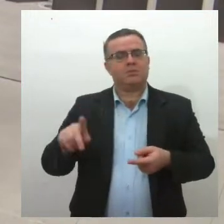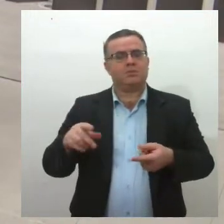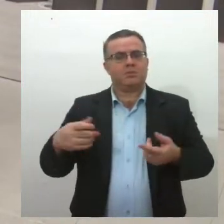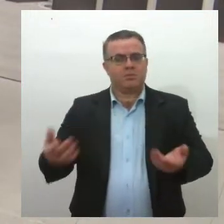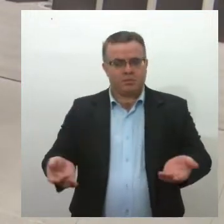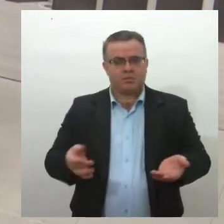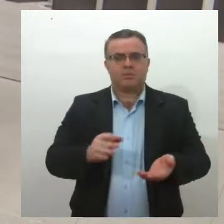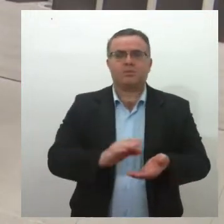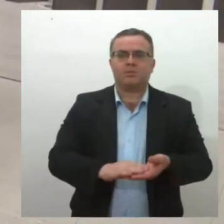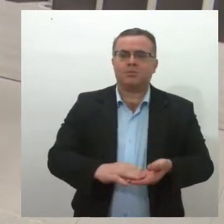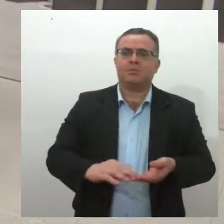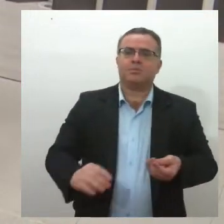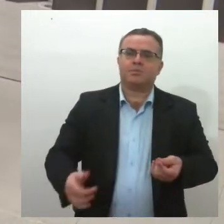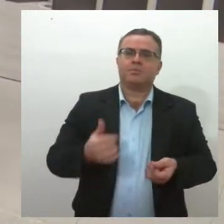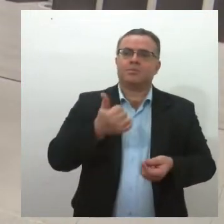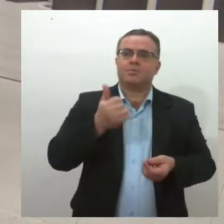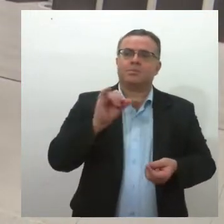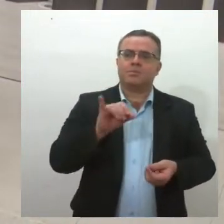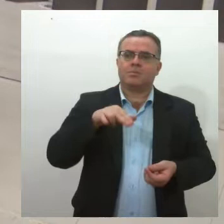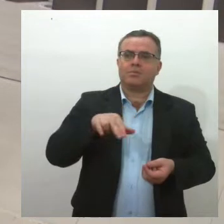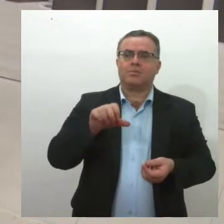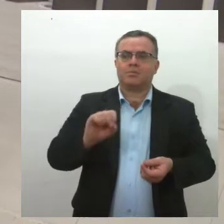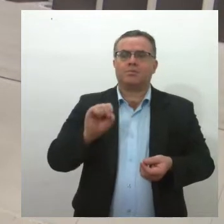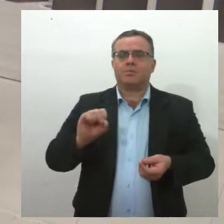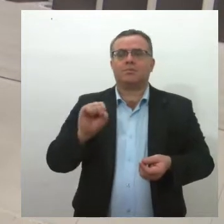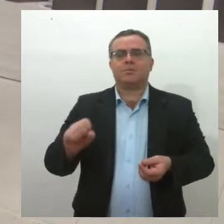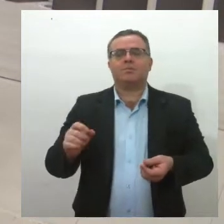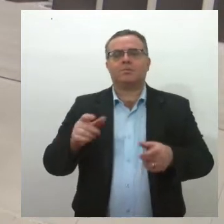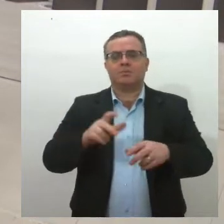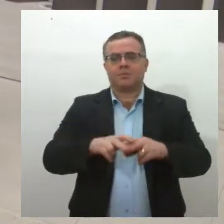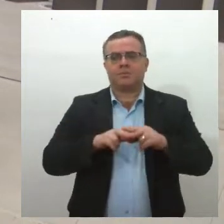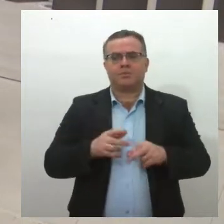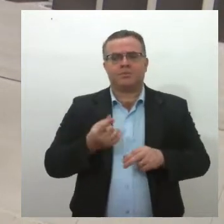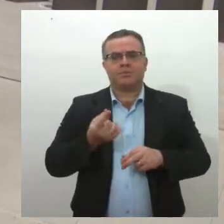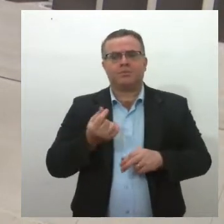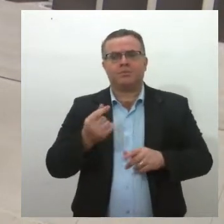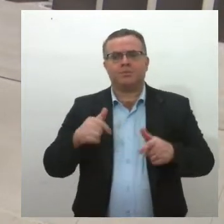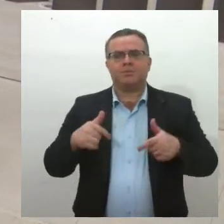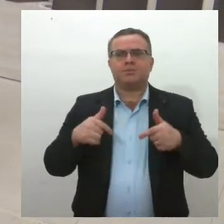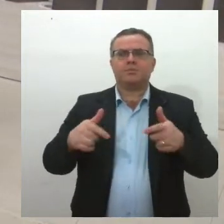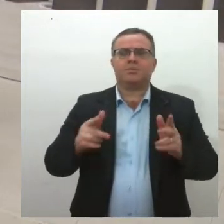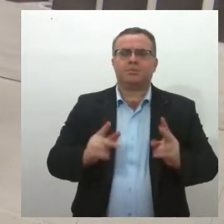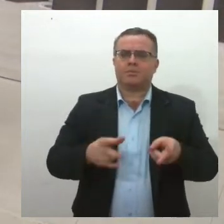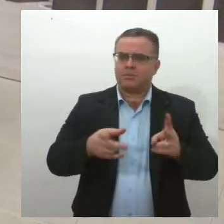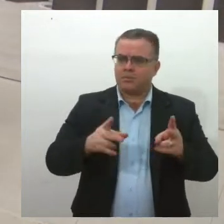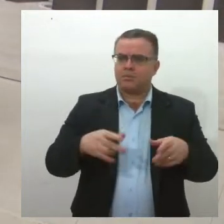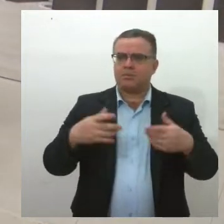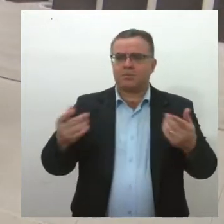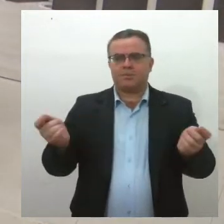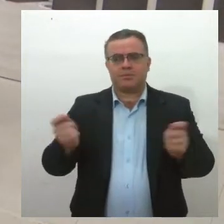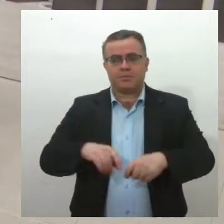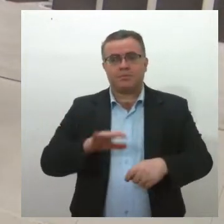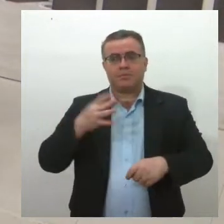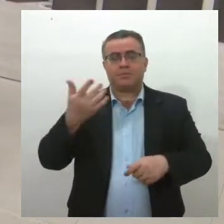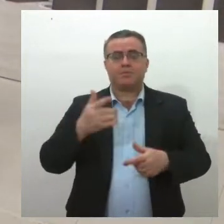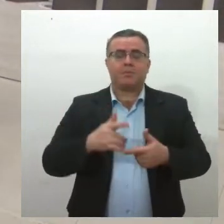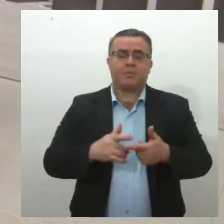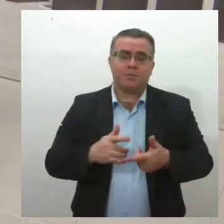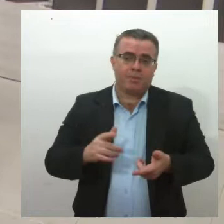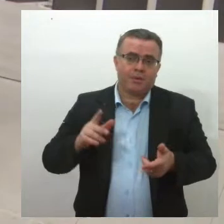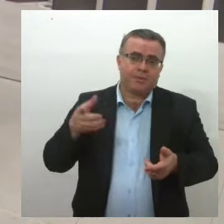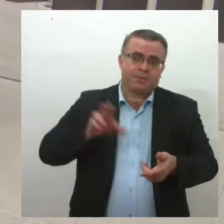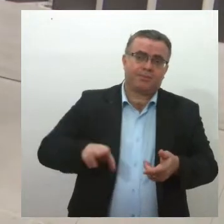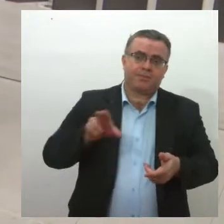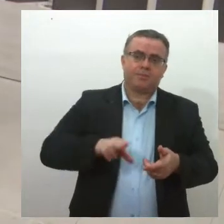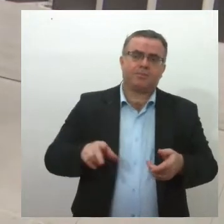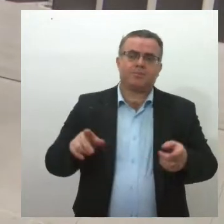pensionistas do INSS. Para muitos, esse dinheiro representa um desafogo financeiro. Ainda que ele possa ser utilizado para